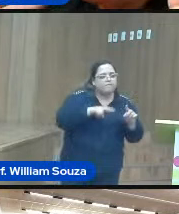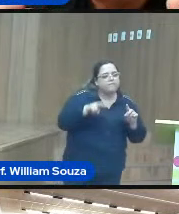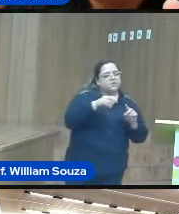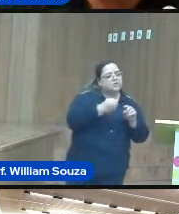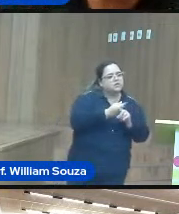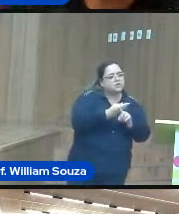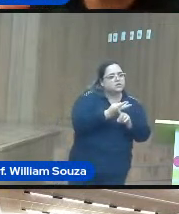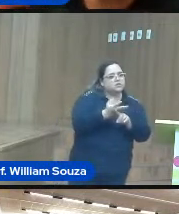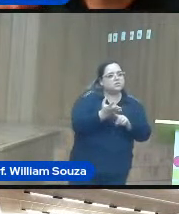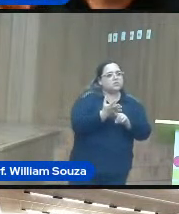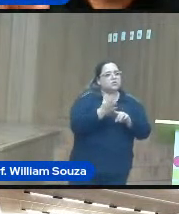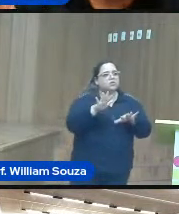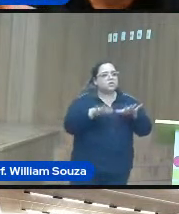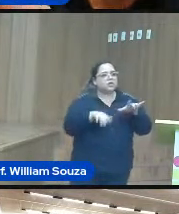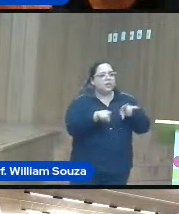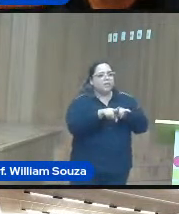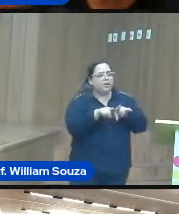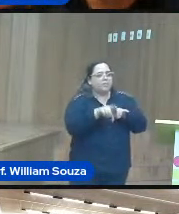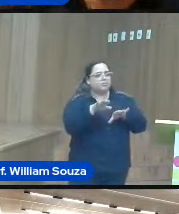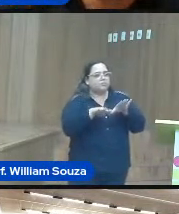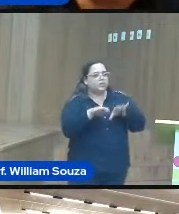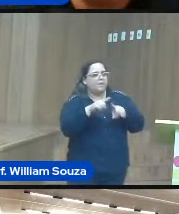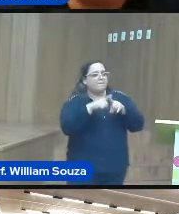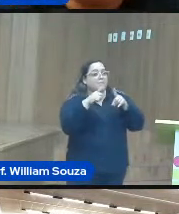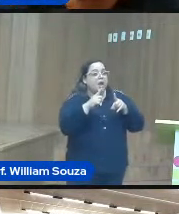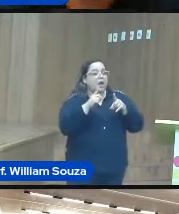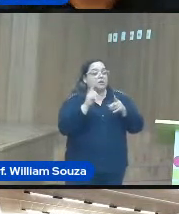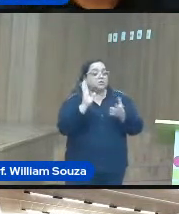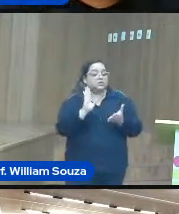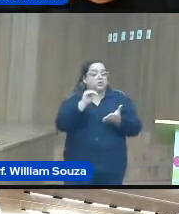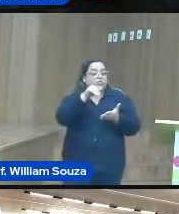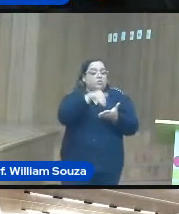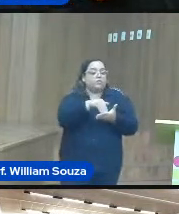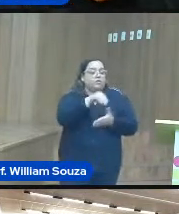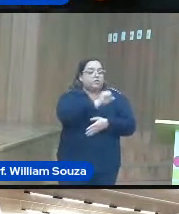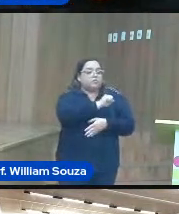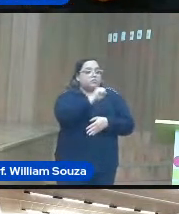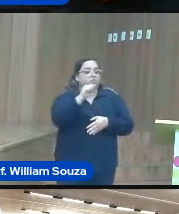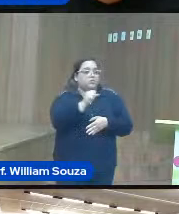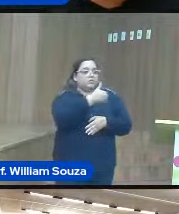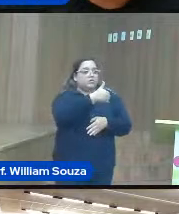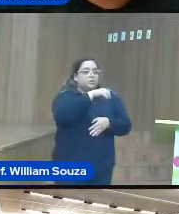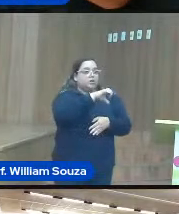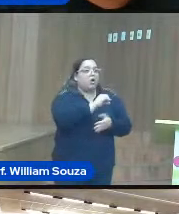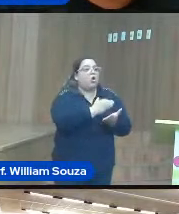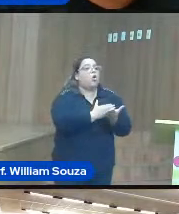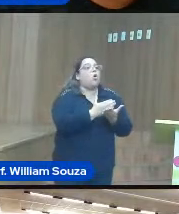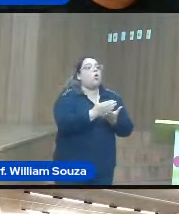de médio porte, mas que no final do século XIX começa